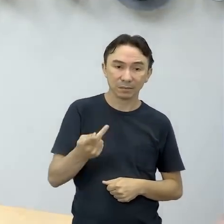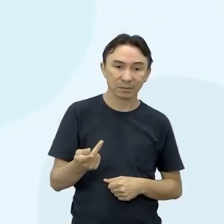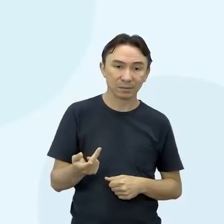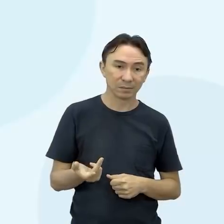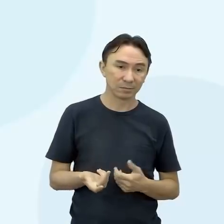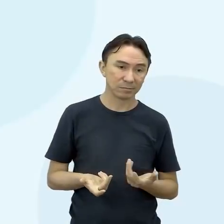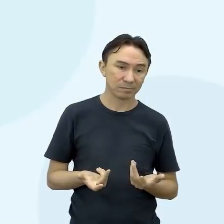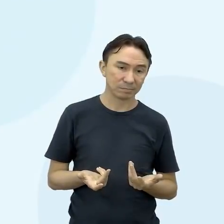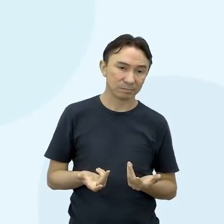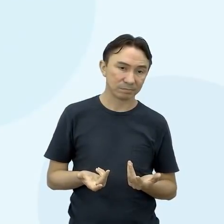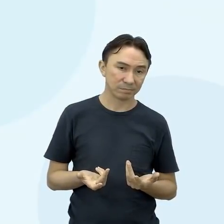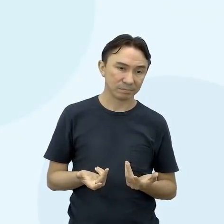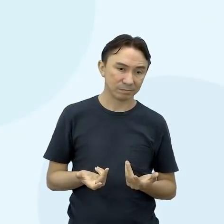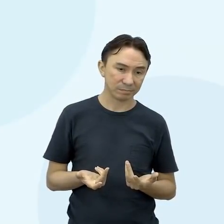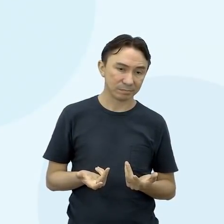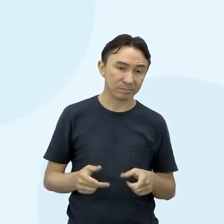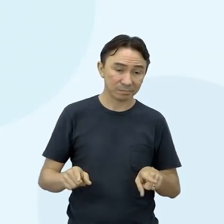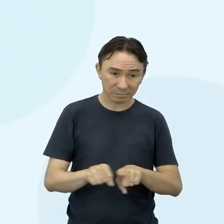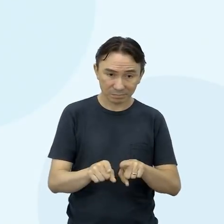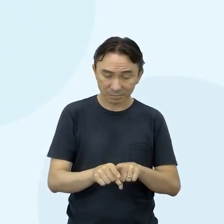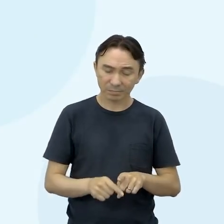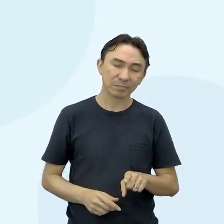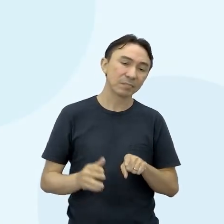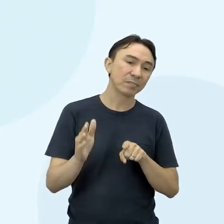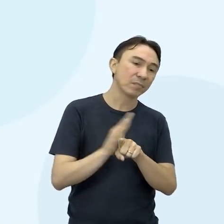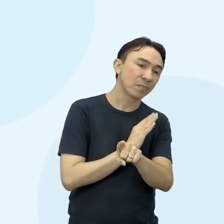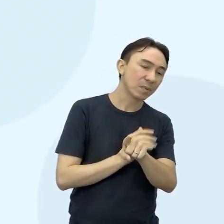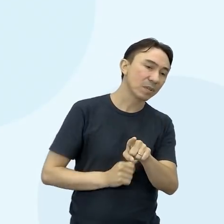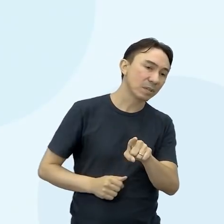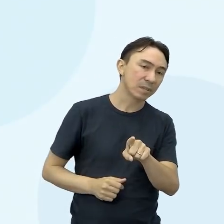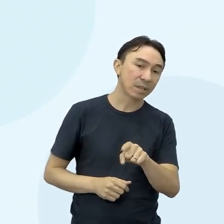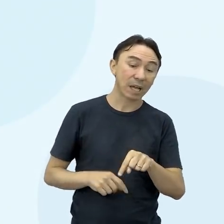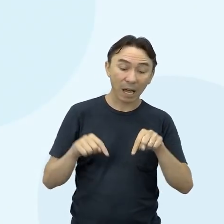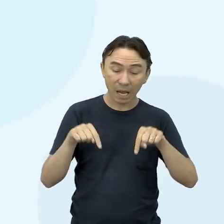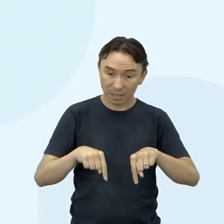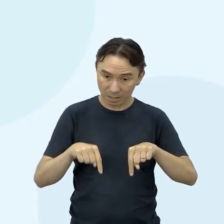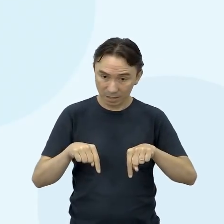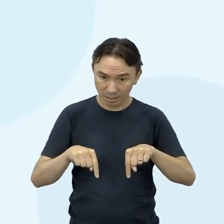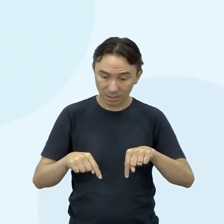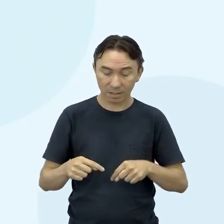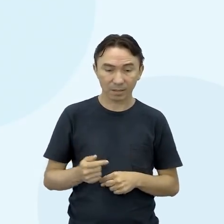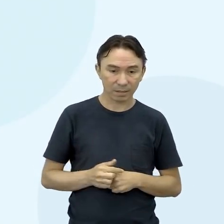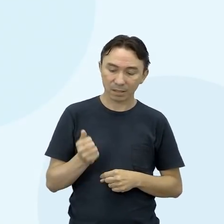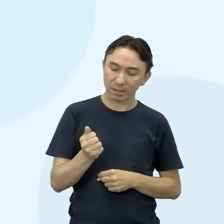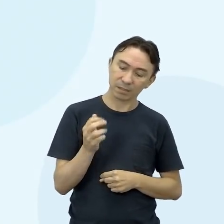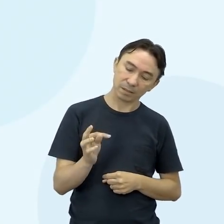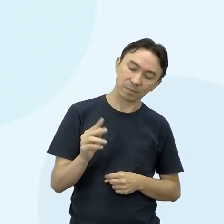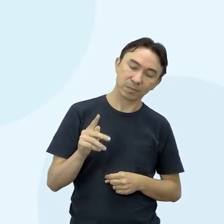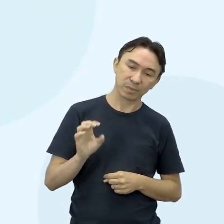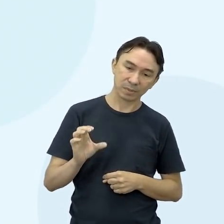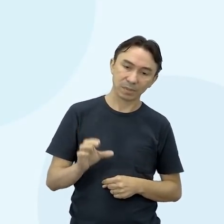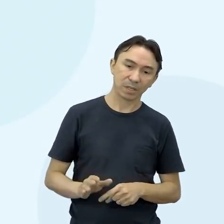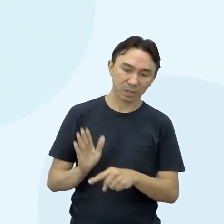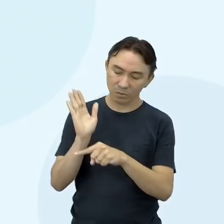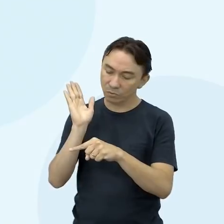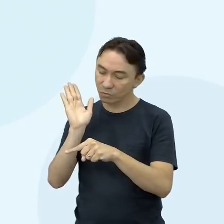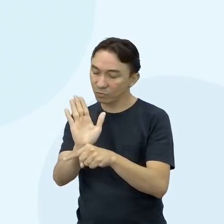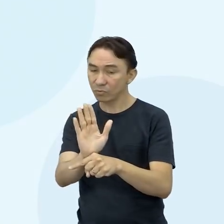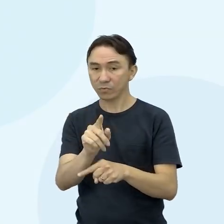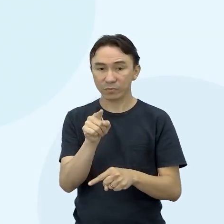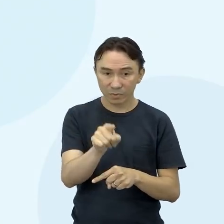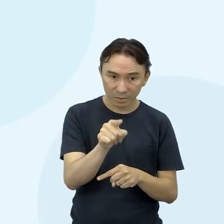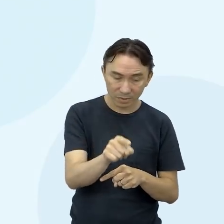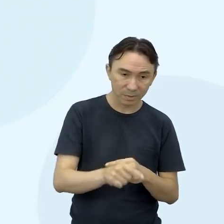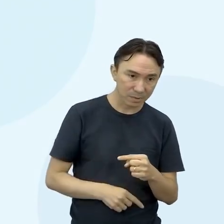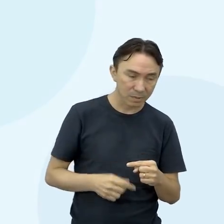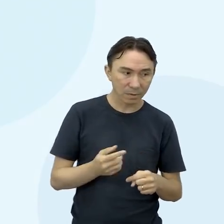bordo e respondesse essa pergunta aí. Em que medida a formação de hoje contribuiu para o aprimoramento do